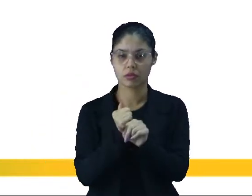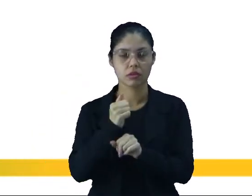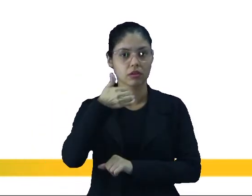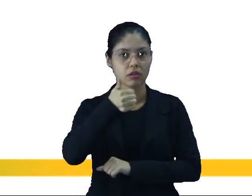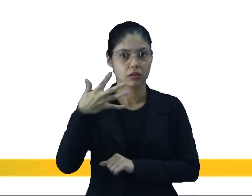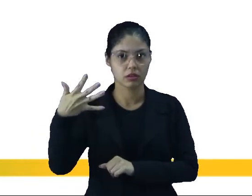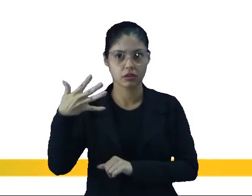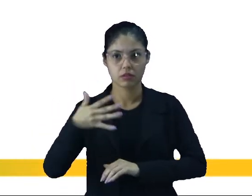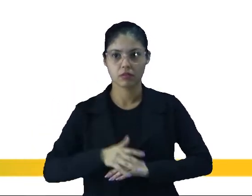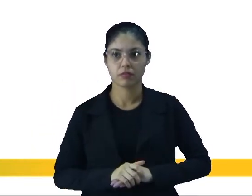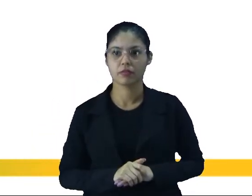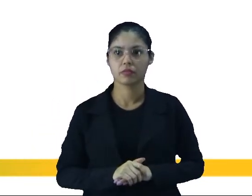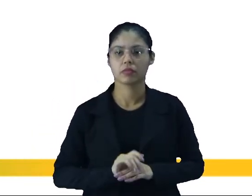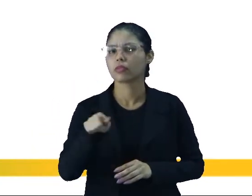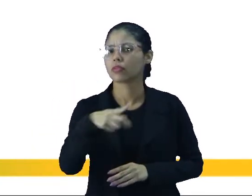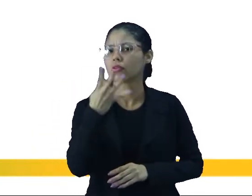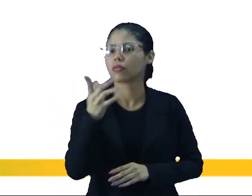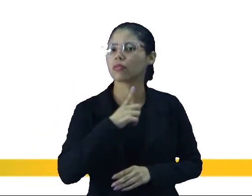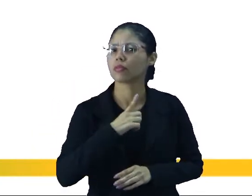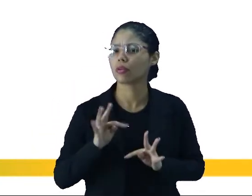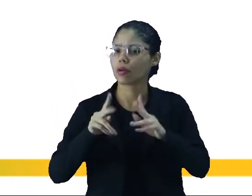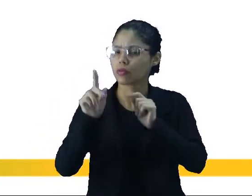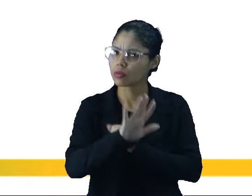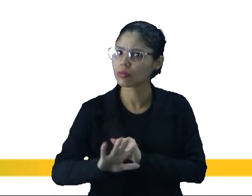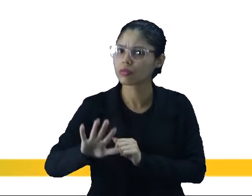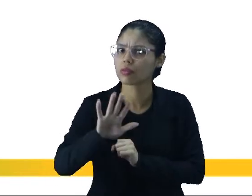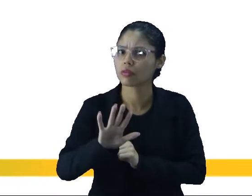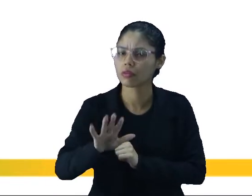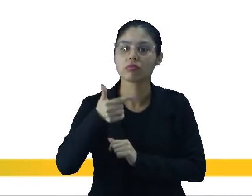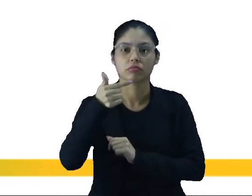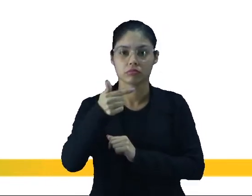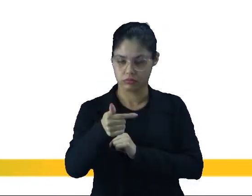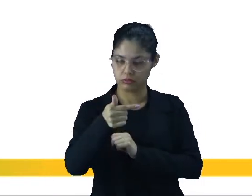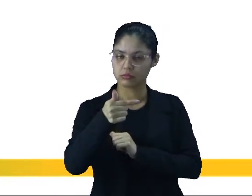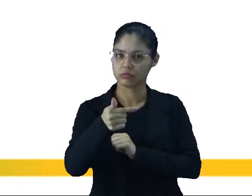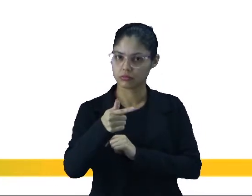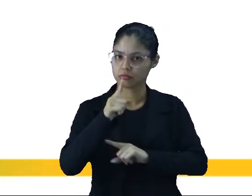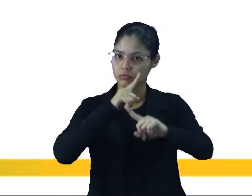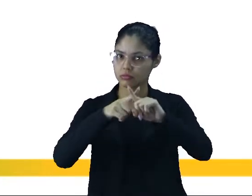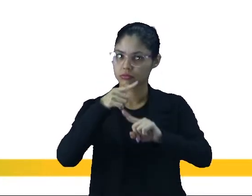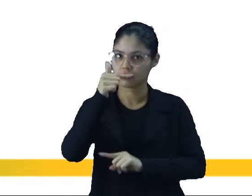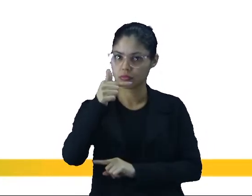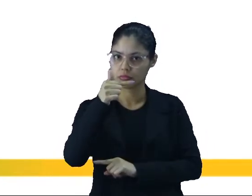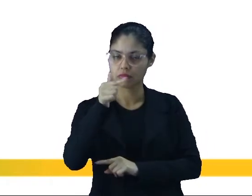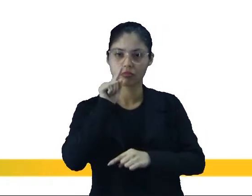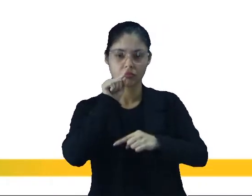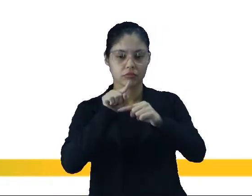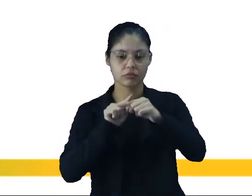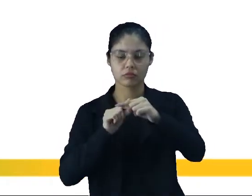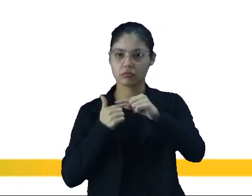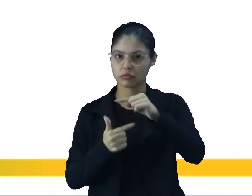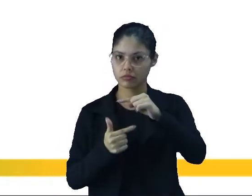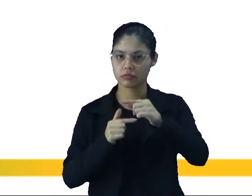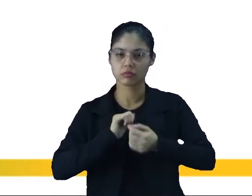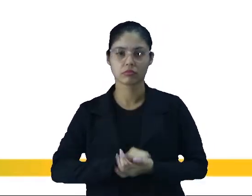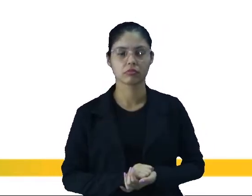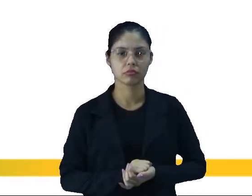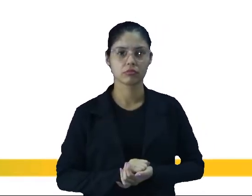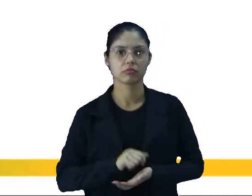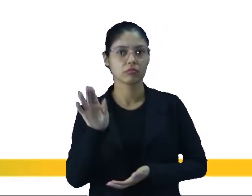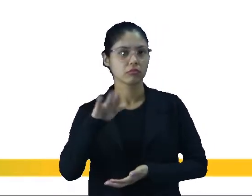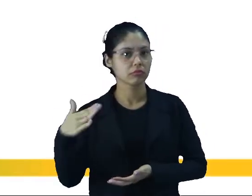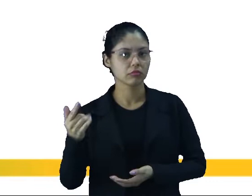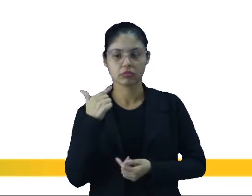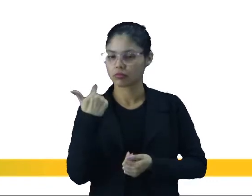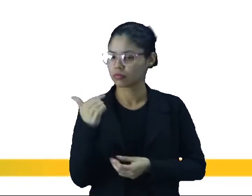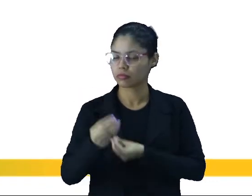14. Quantos termos tem ao todo? 7 vezes 7 e dividir por 2. Tá? Quando